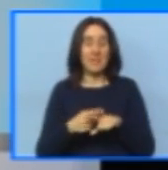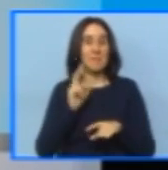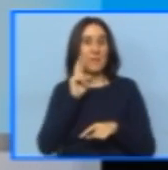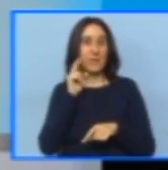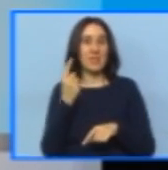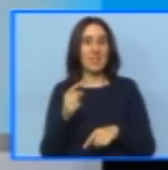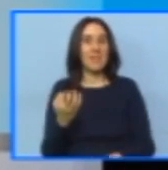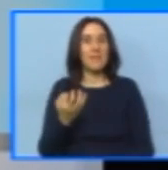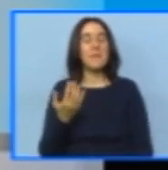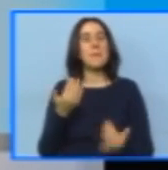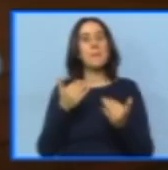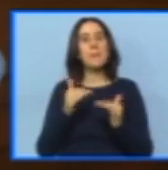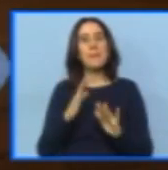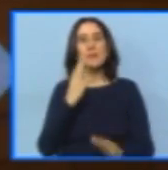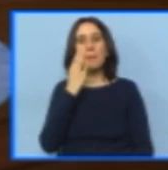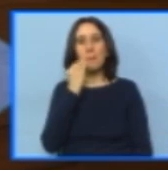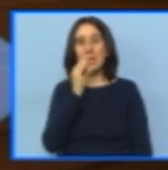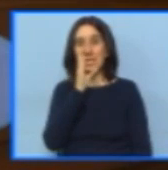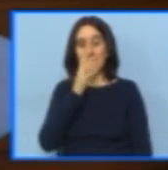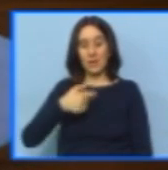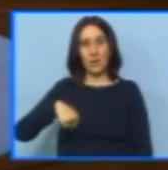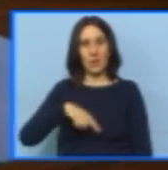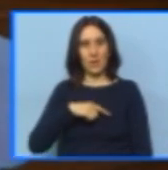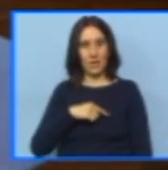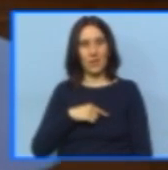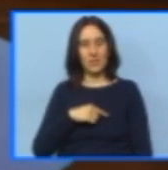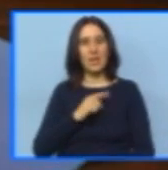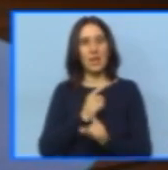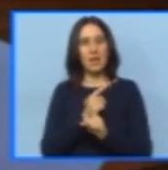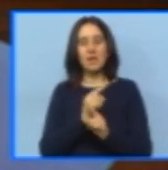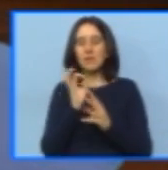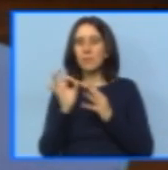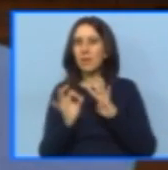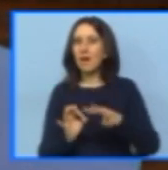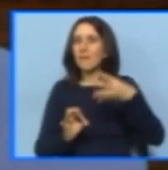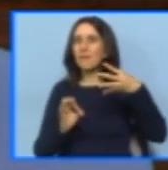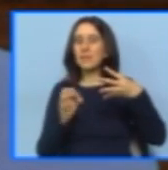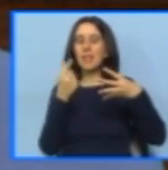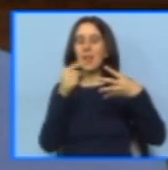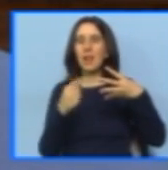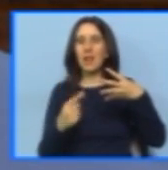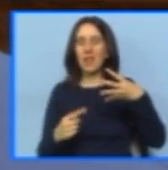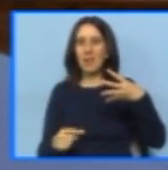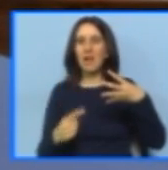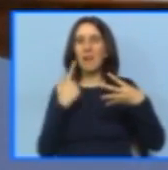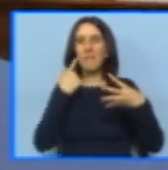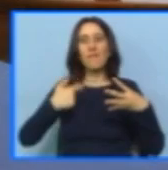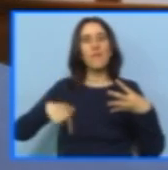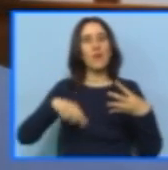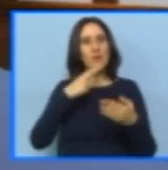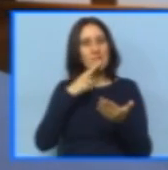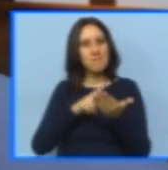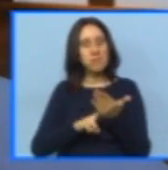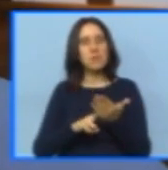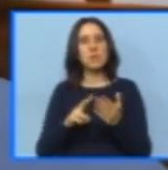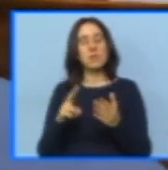valor, mas penso que se nós vivêssemos estes quatro aspectos, fôssemos de facto fiéis